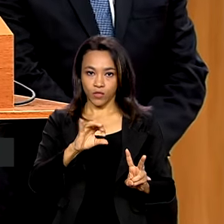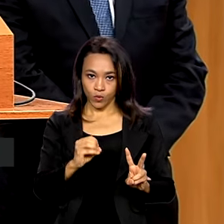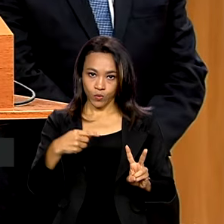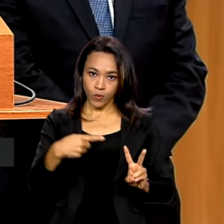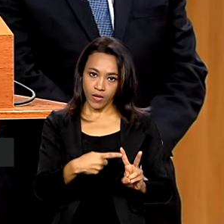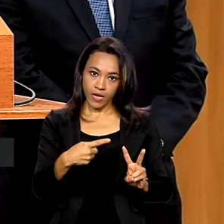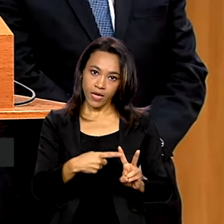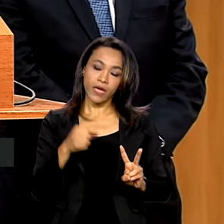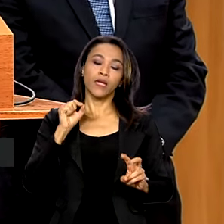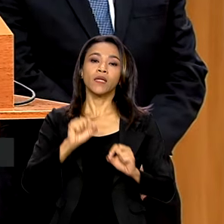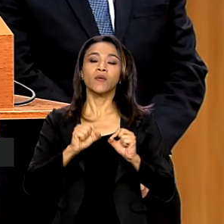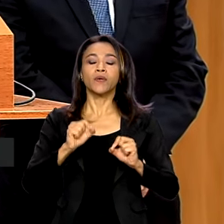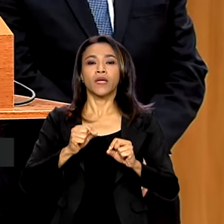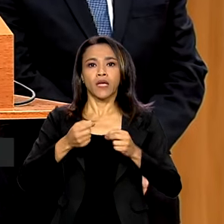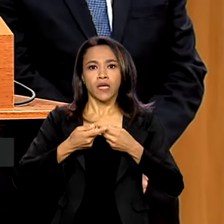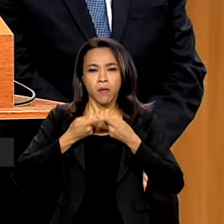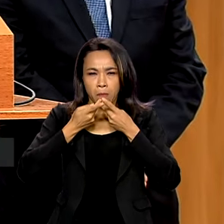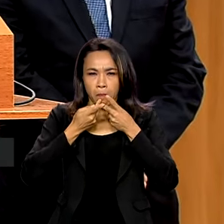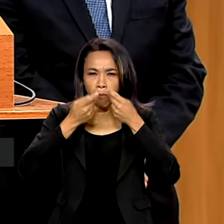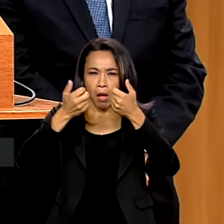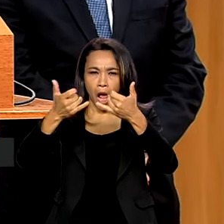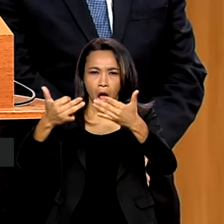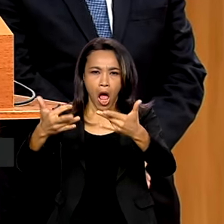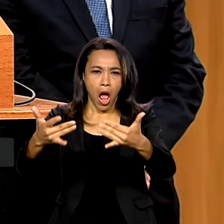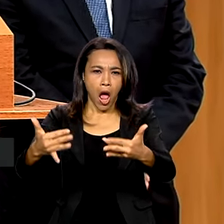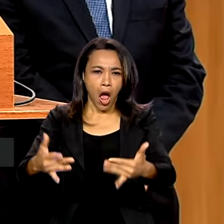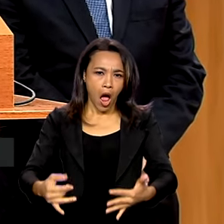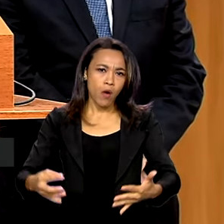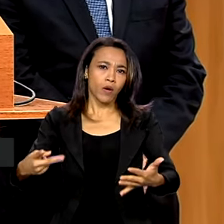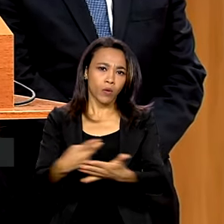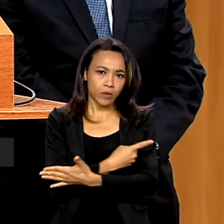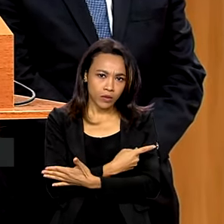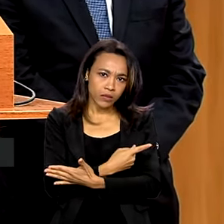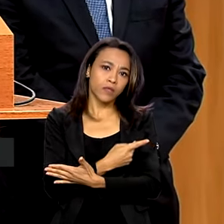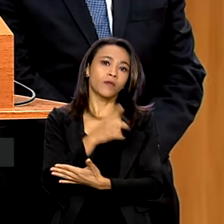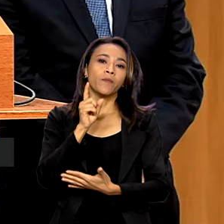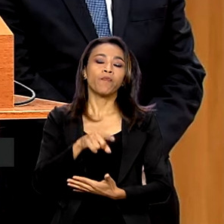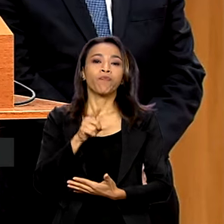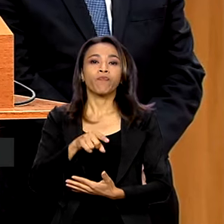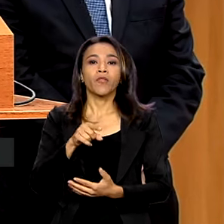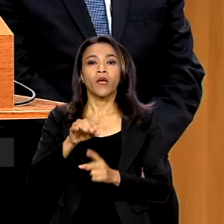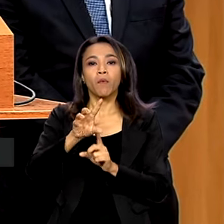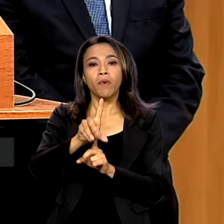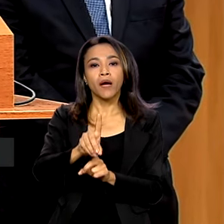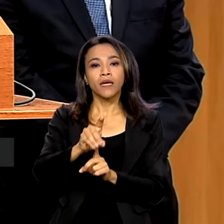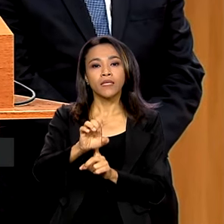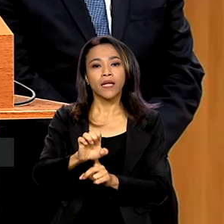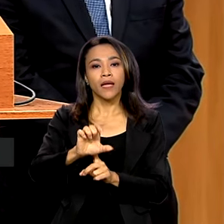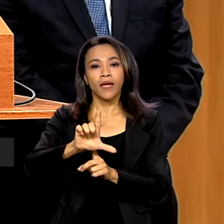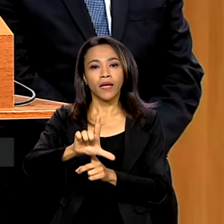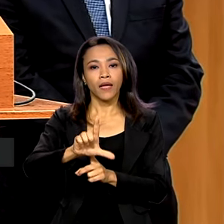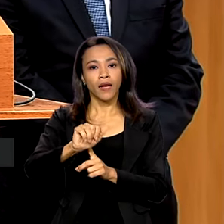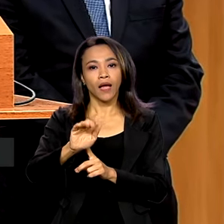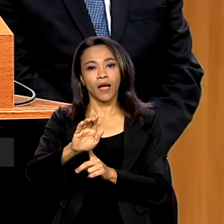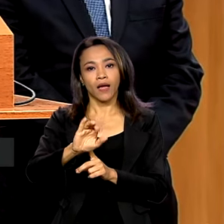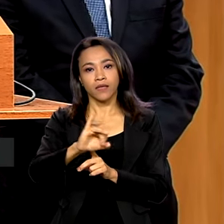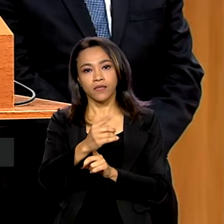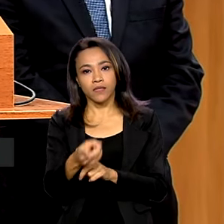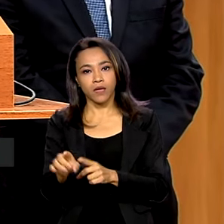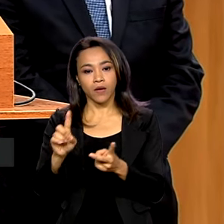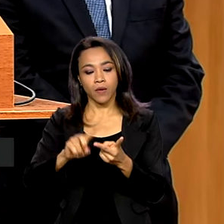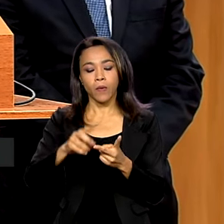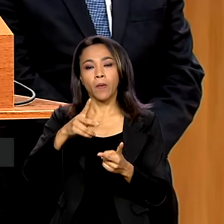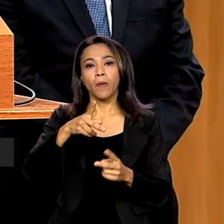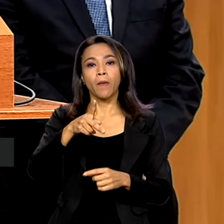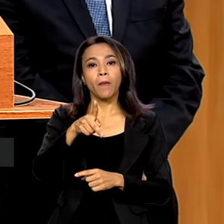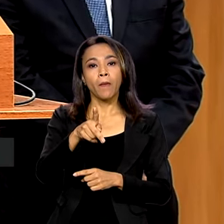Essa delação foi já homologada judicialmente e essa delação que resultou na operação de hoje no